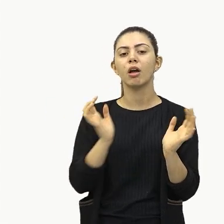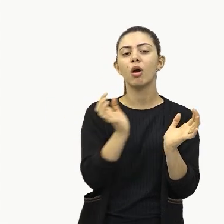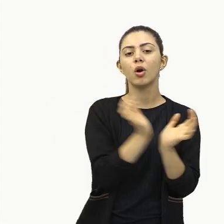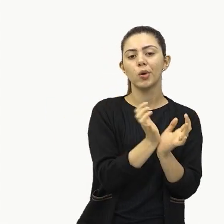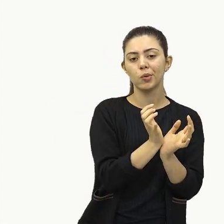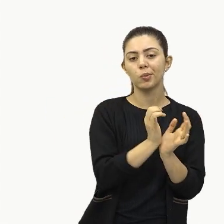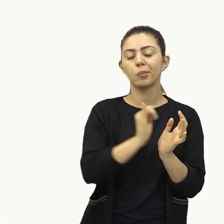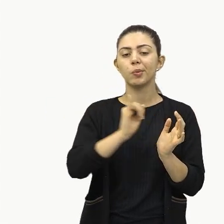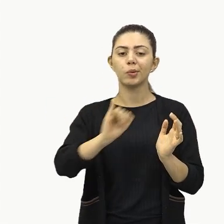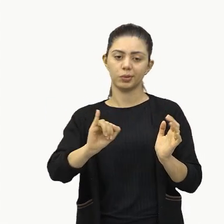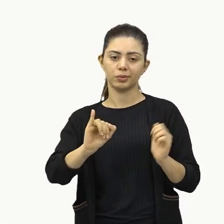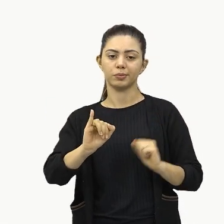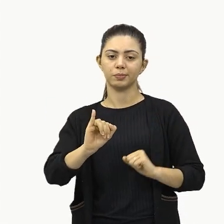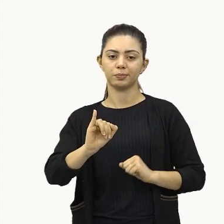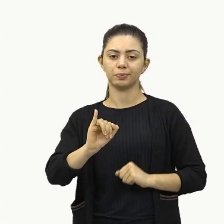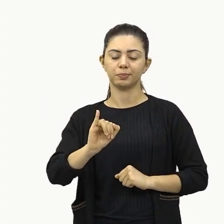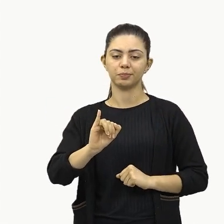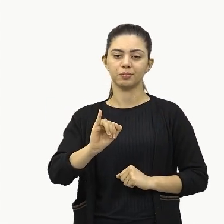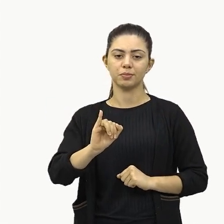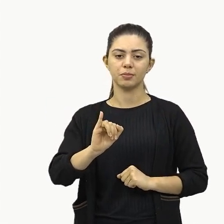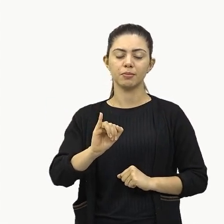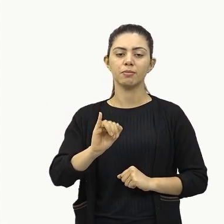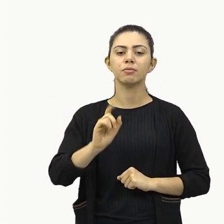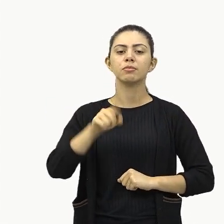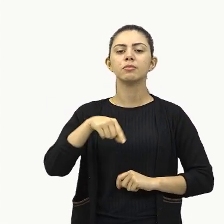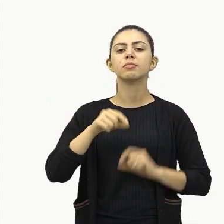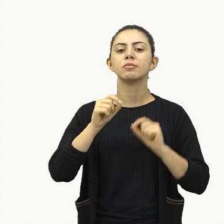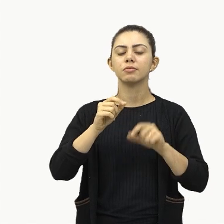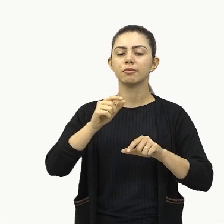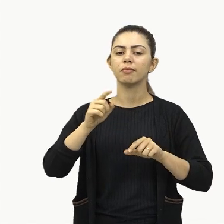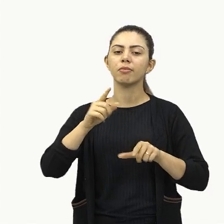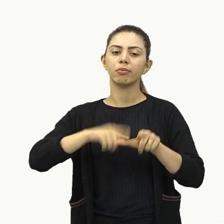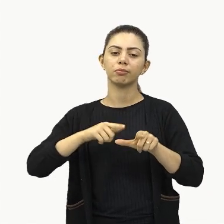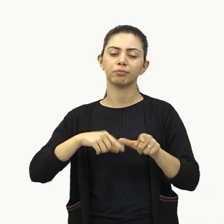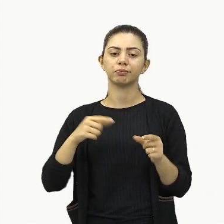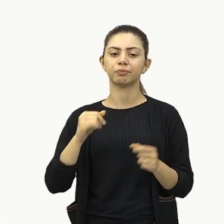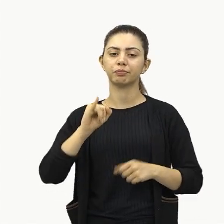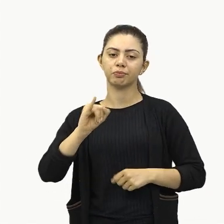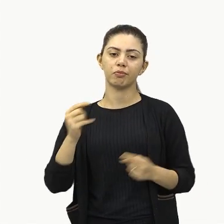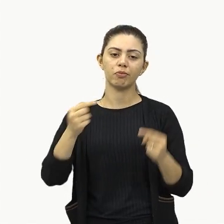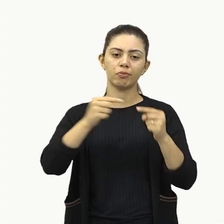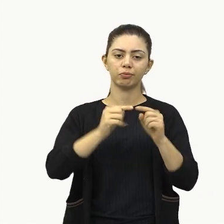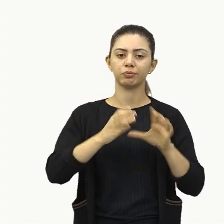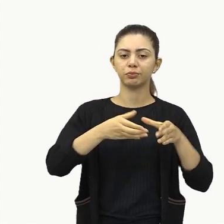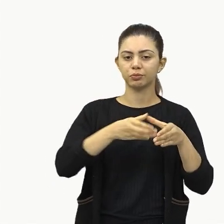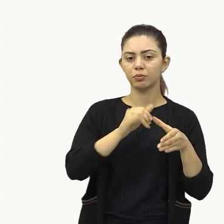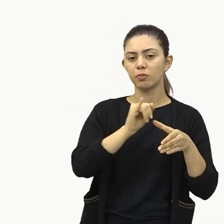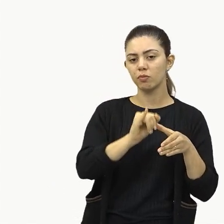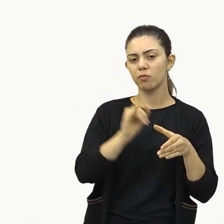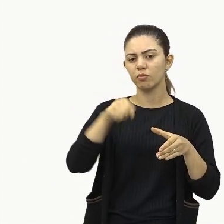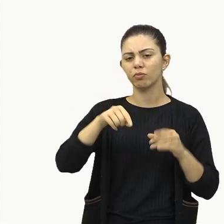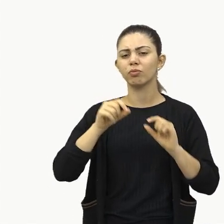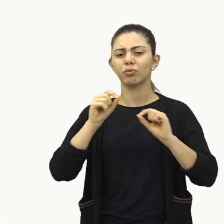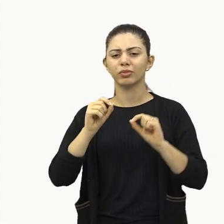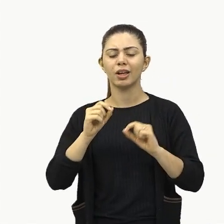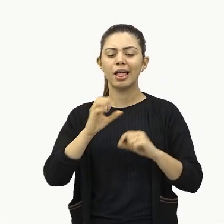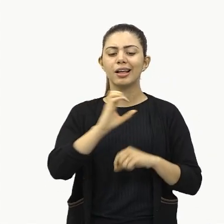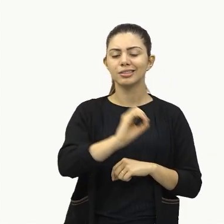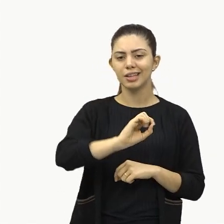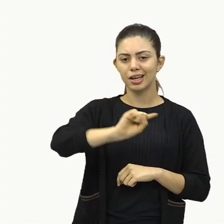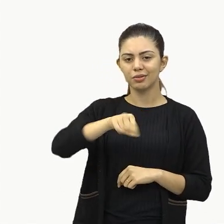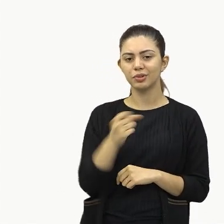números irracionais, que nós representamos pelo I, onde são todos os decimais